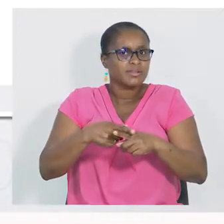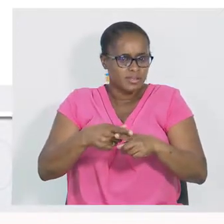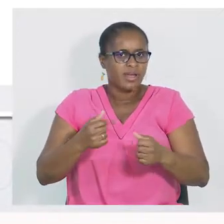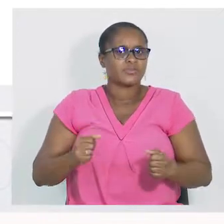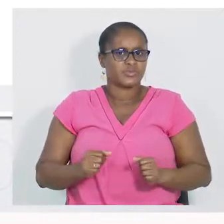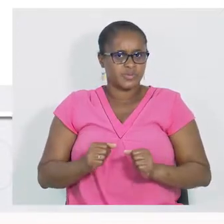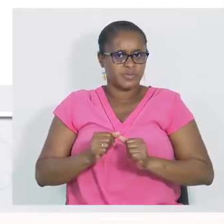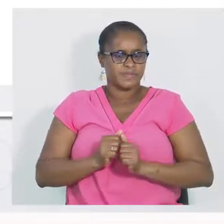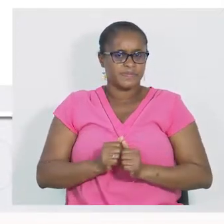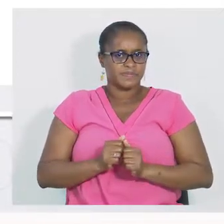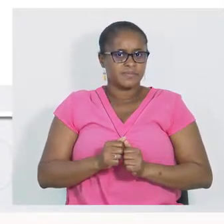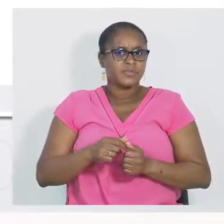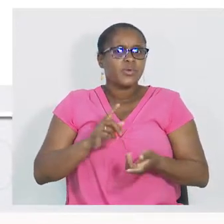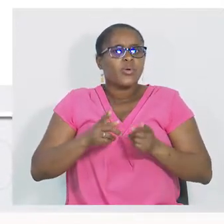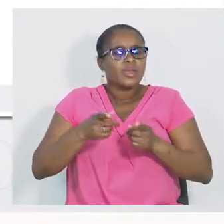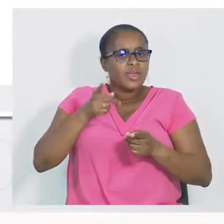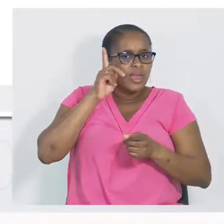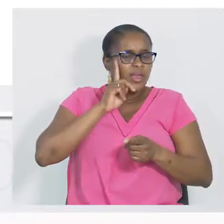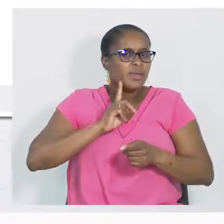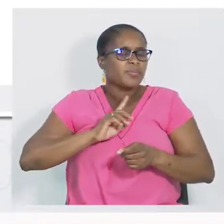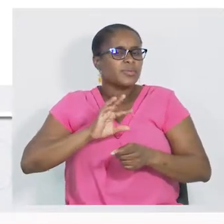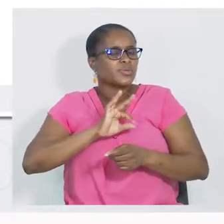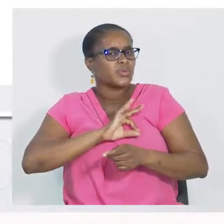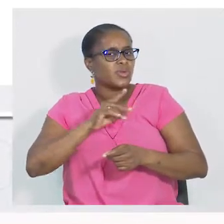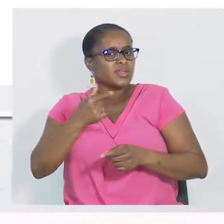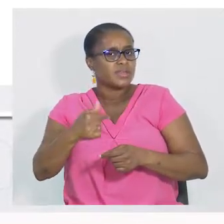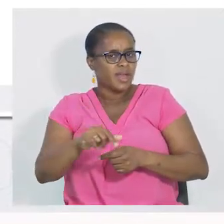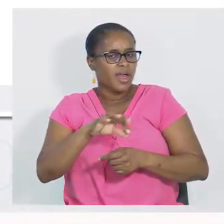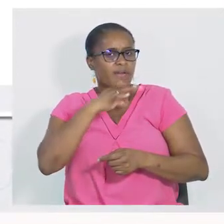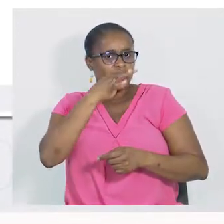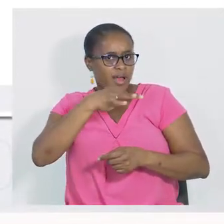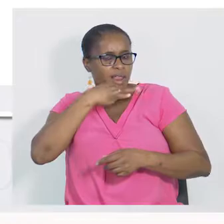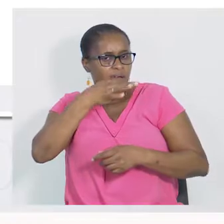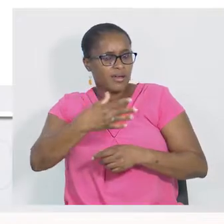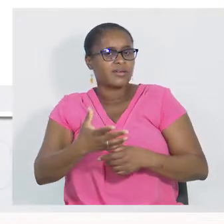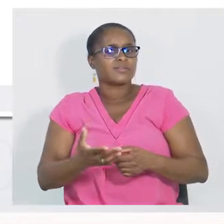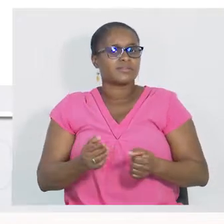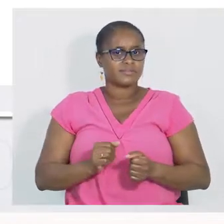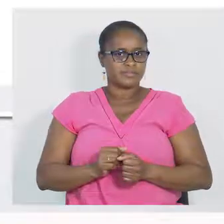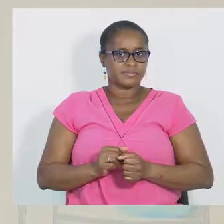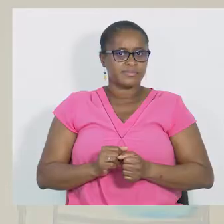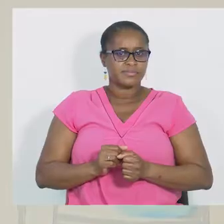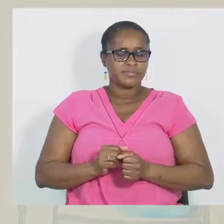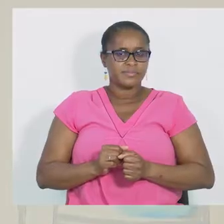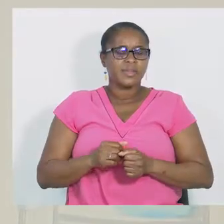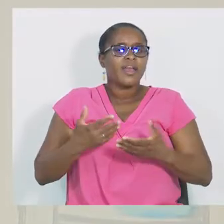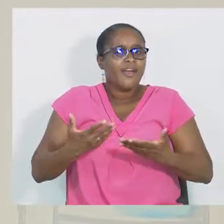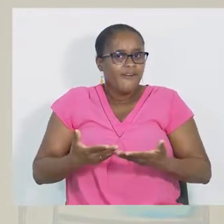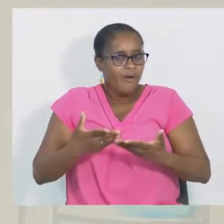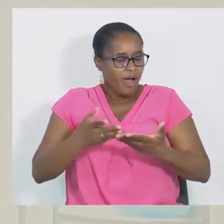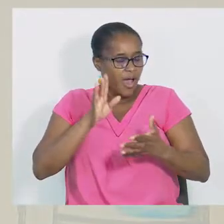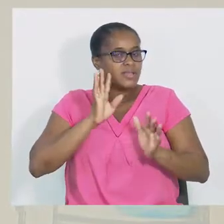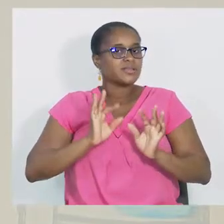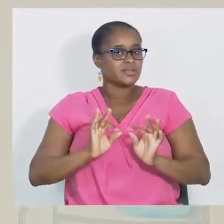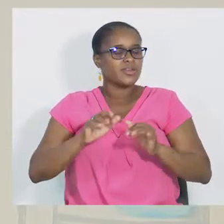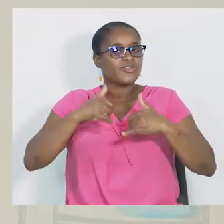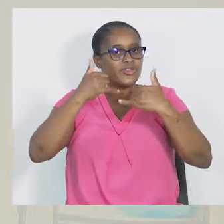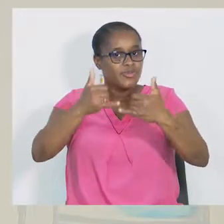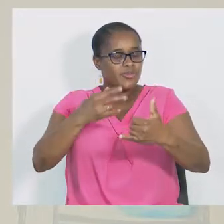Numa cadeira, num cadeirão. Vocês podem reparar. E essa cadeira parece